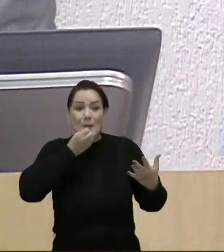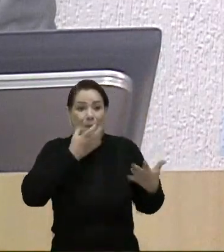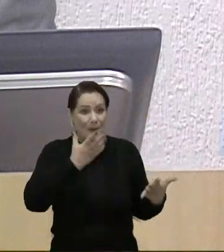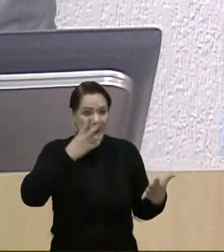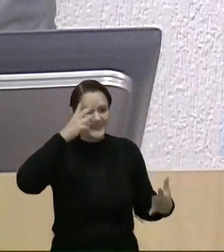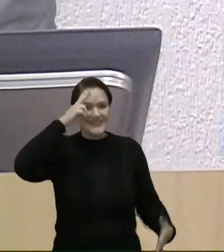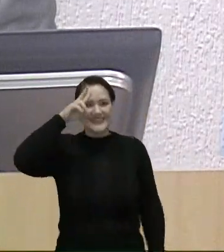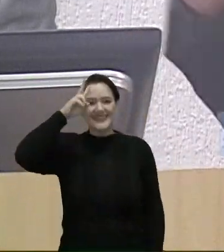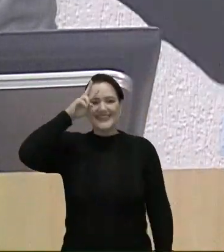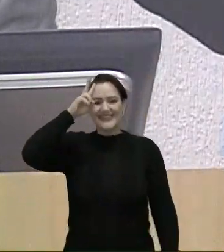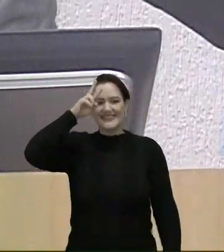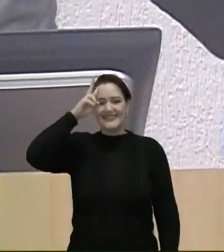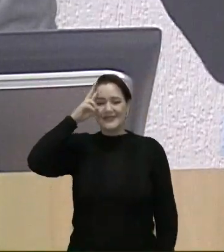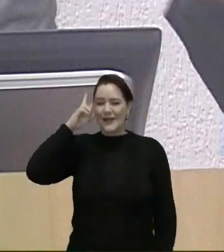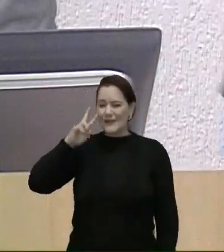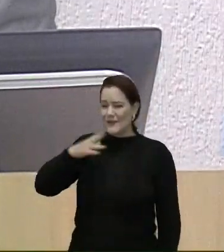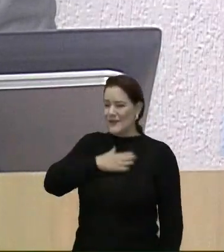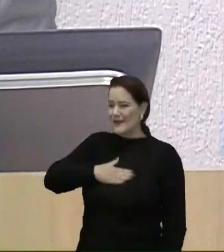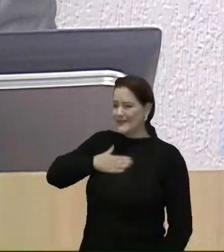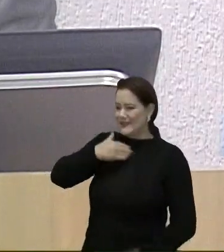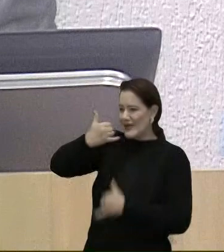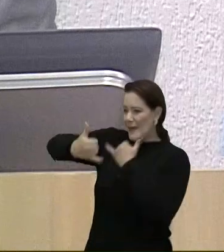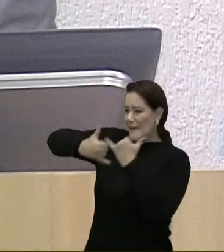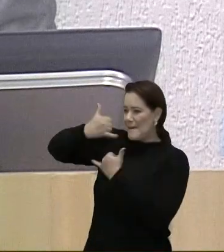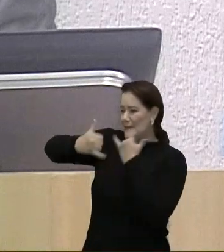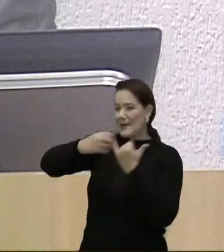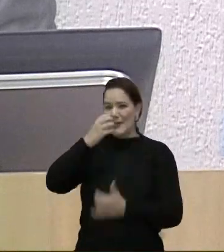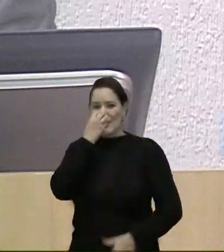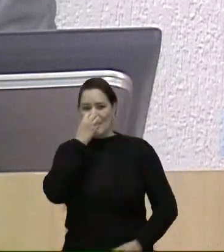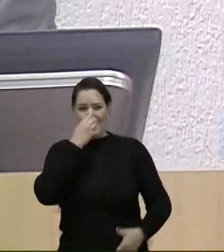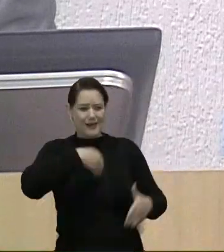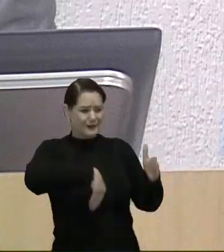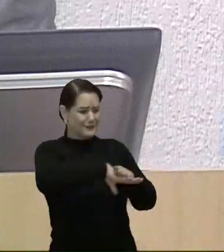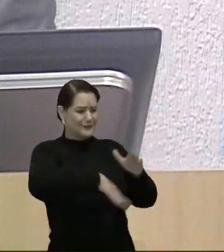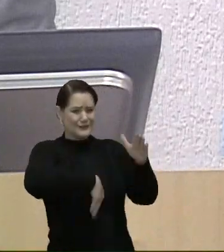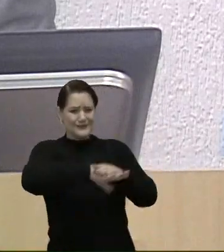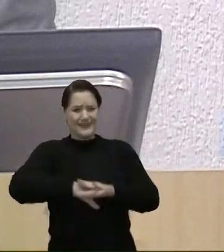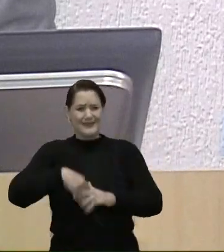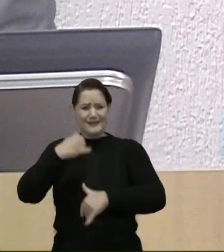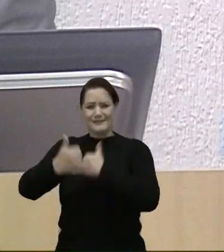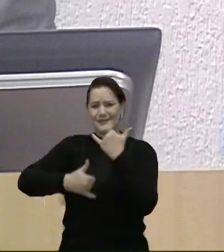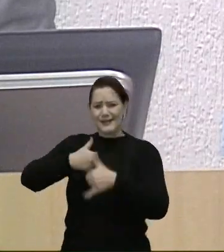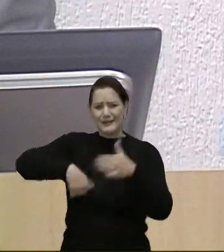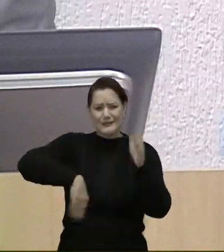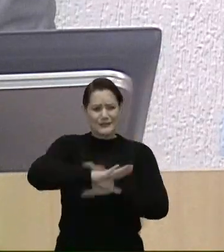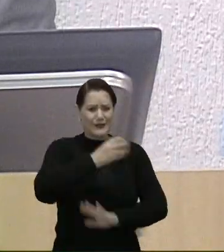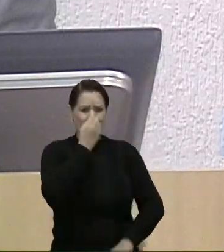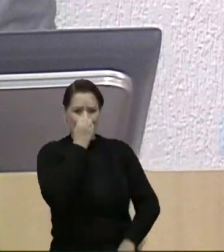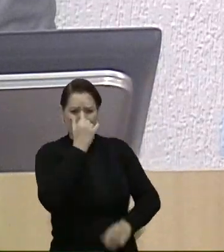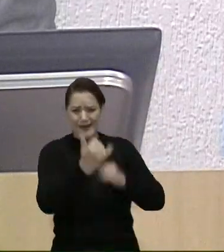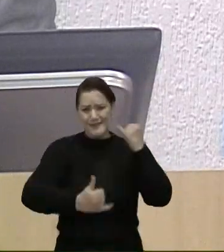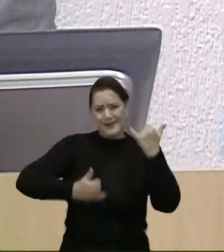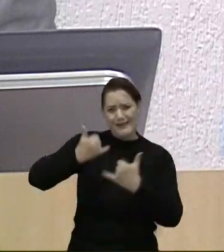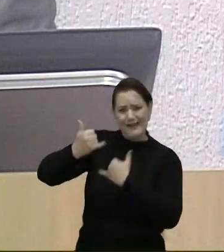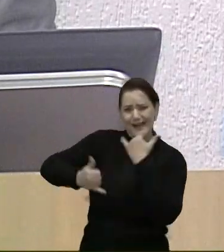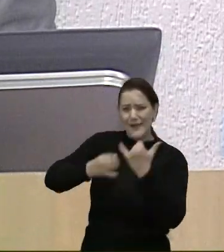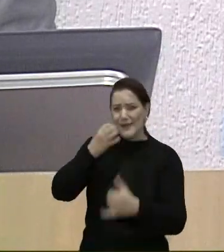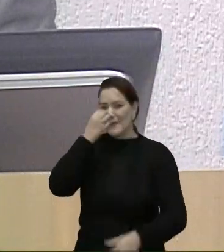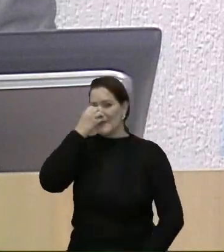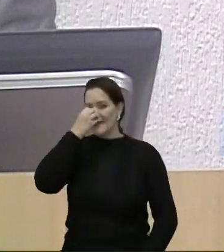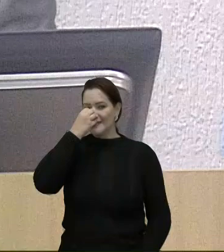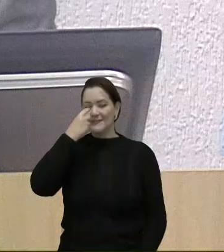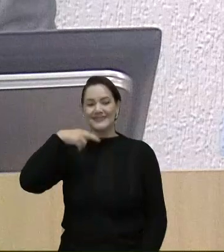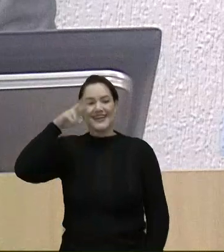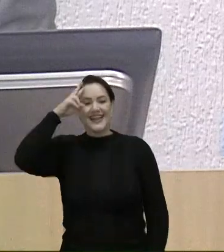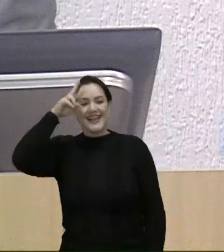memórias, né? Olha, como foi gostoso brincar com aquele palhaço, chutar tudo que ele tinha direito de chutar o palhaço, brincar com o palhaço, mas ele vai